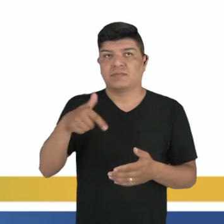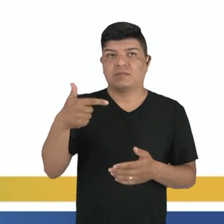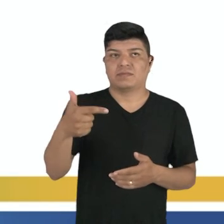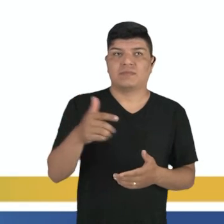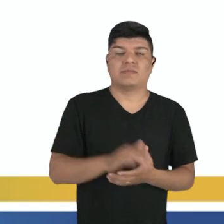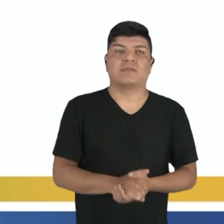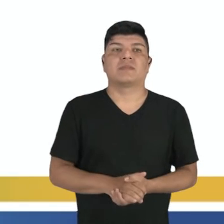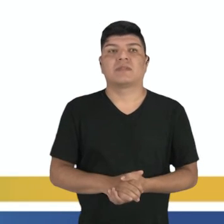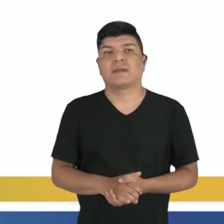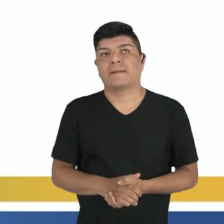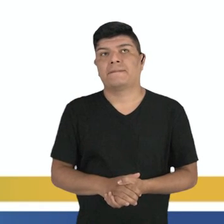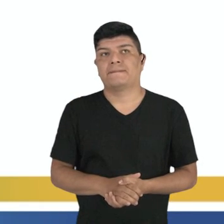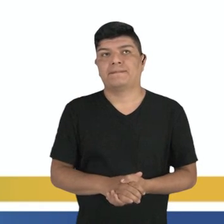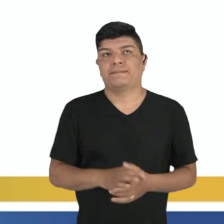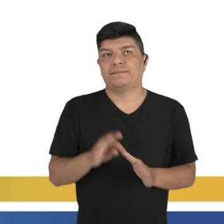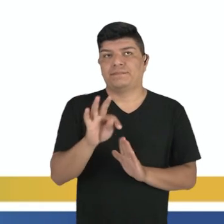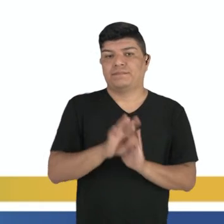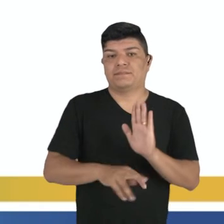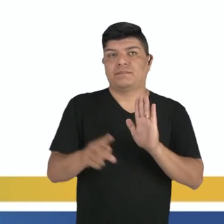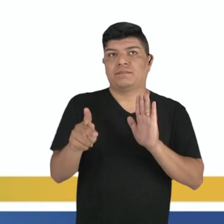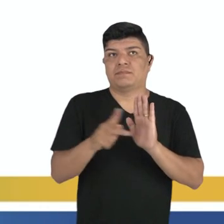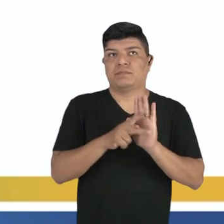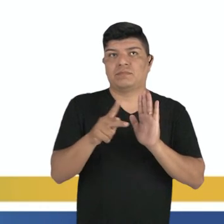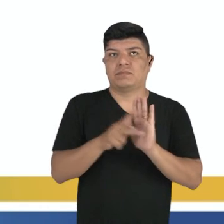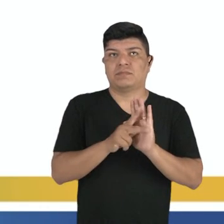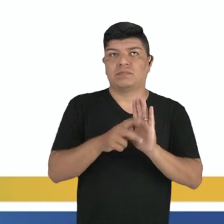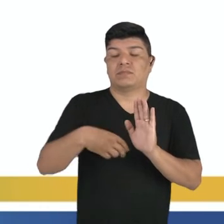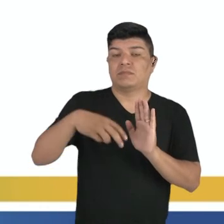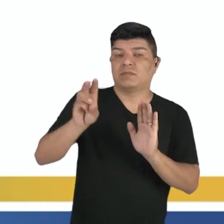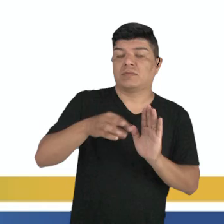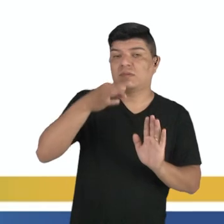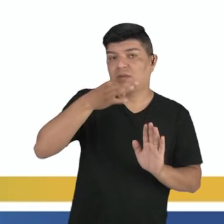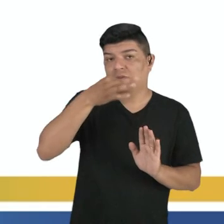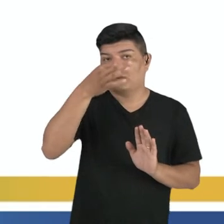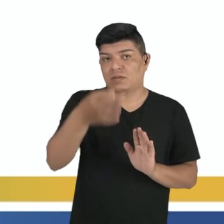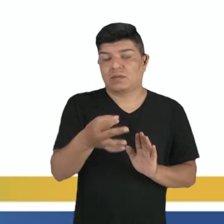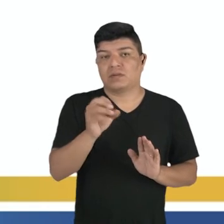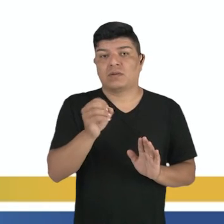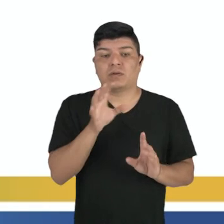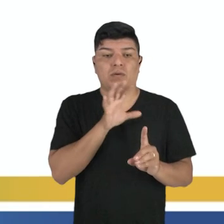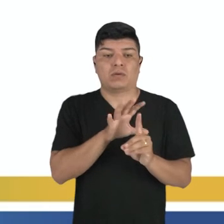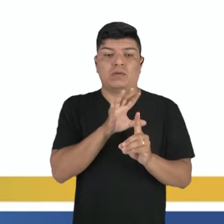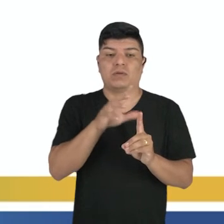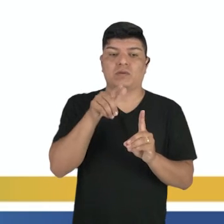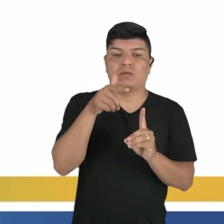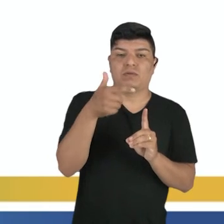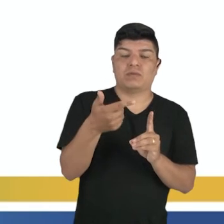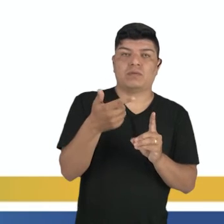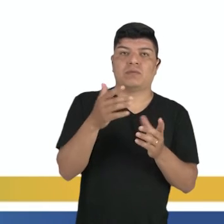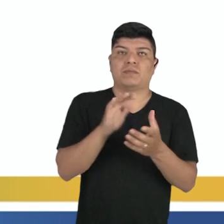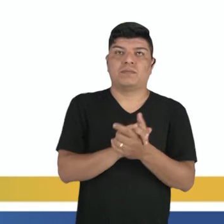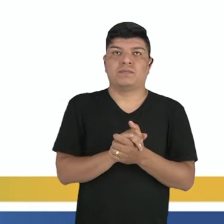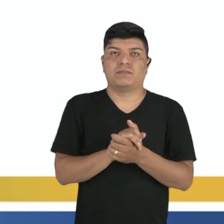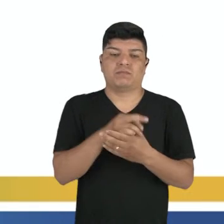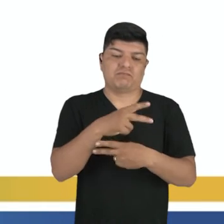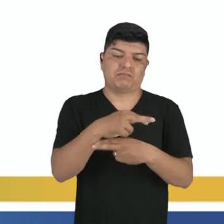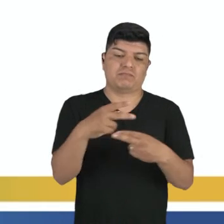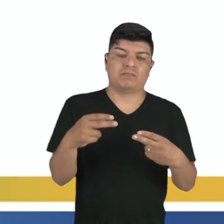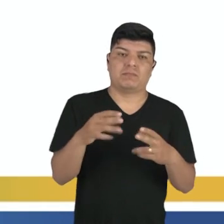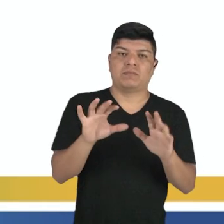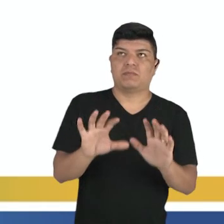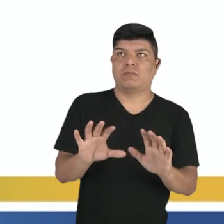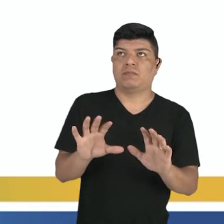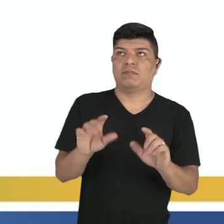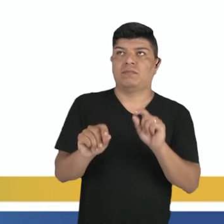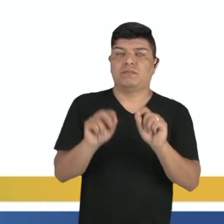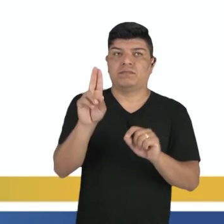Próximo. Texto próprio para quem quer expor opiniões ou persuadir de alguma coisa no qual